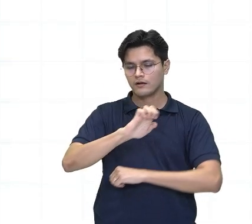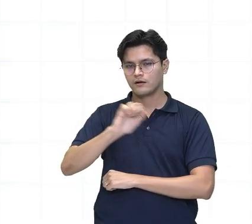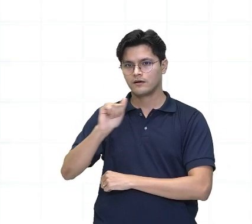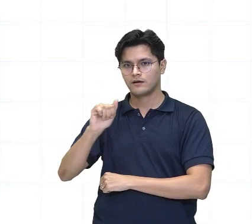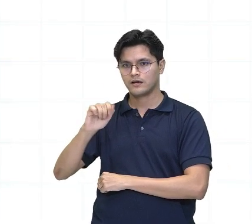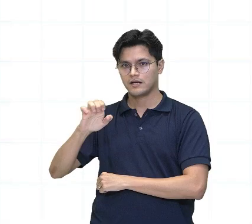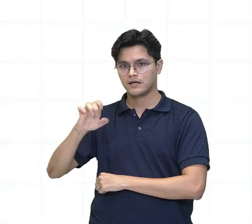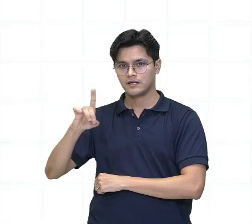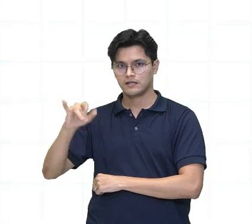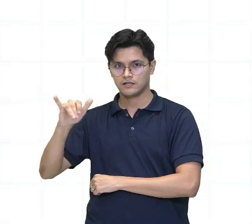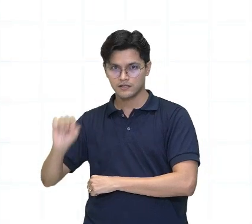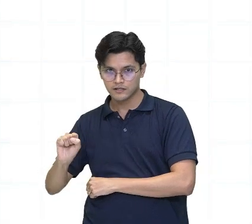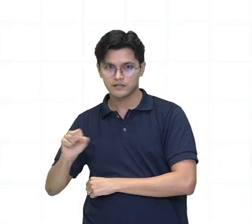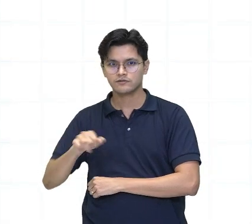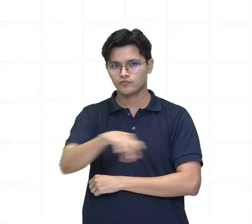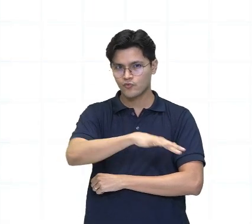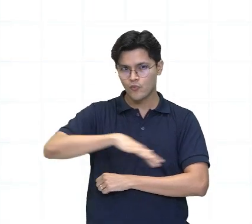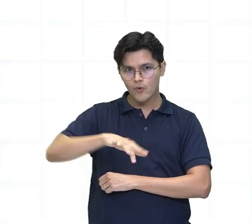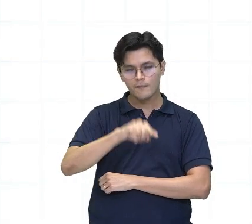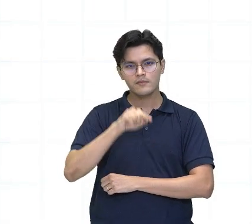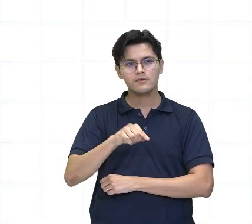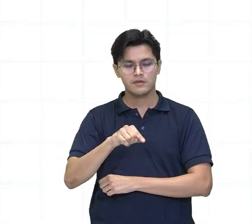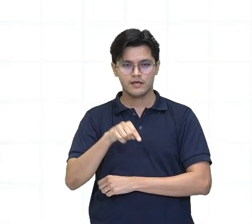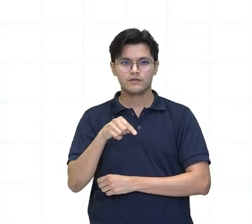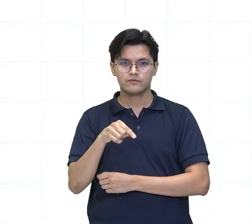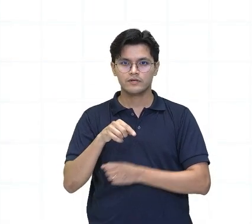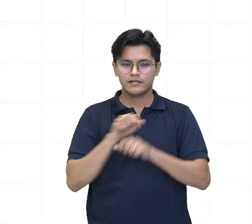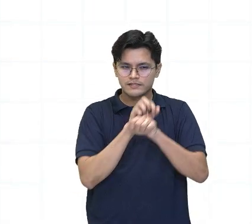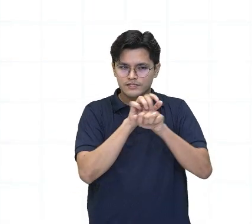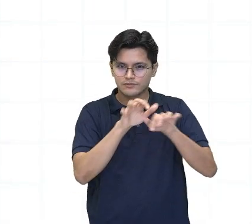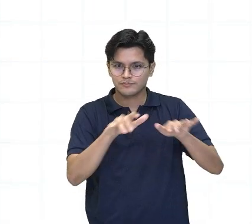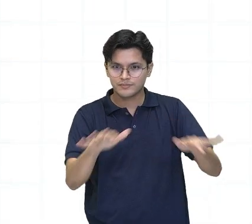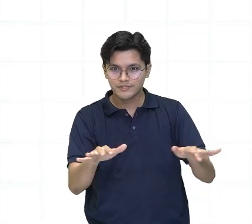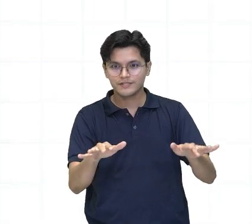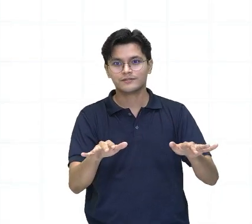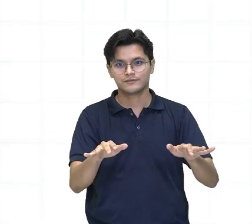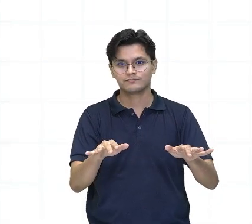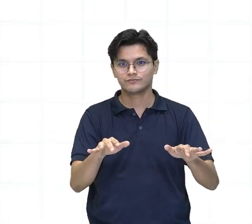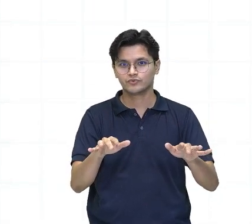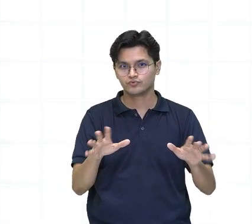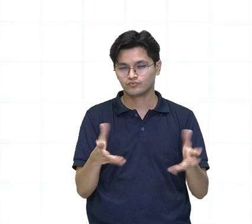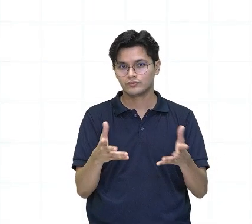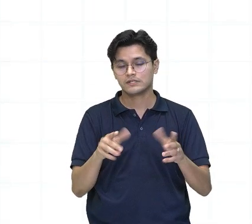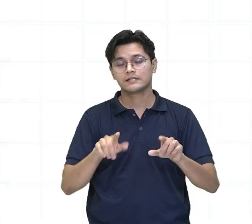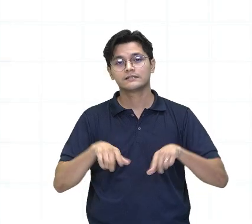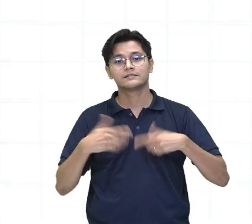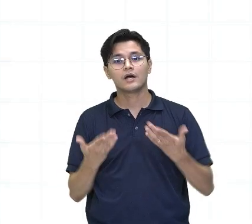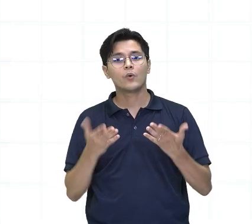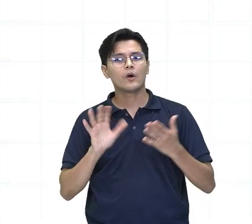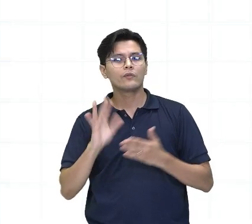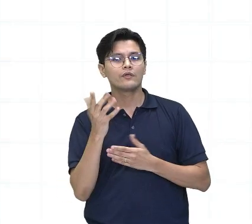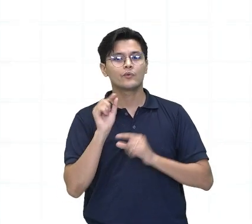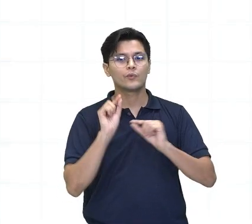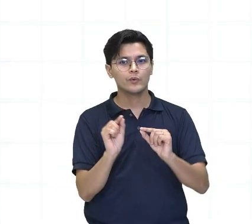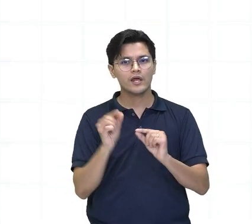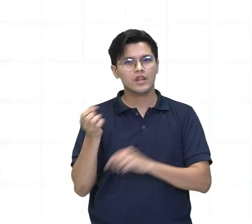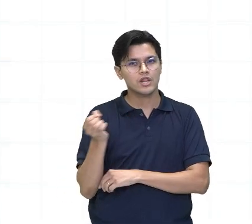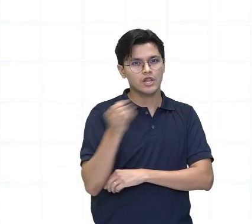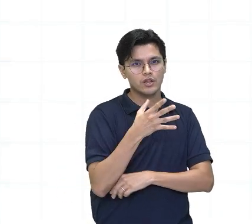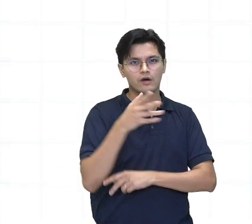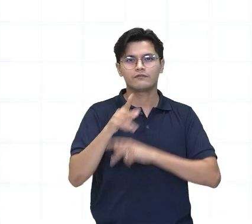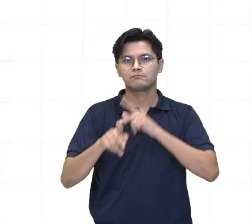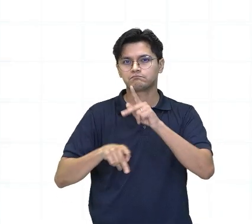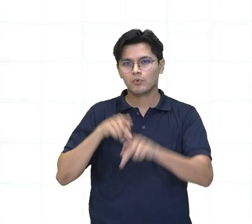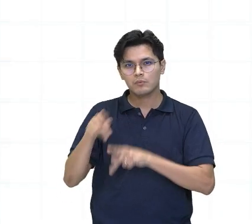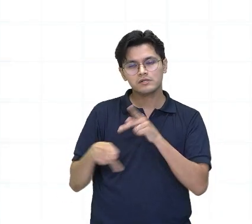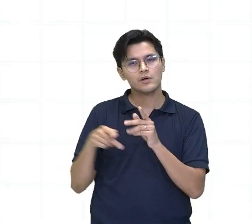ambiente que se reproduzem com os Aedes aegypti locais. Aos poucos, uma nova população destes